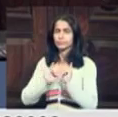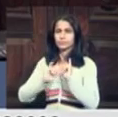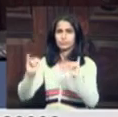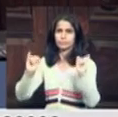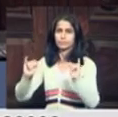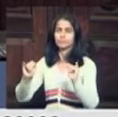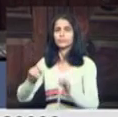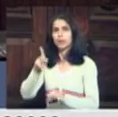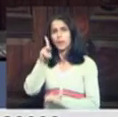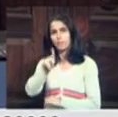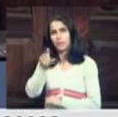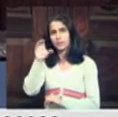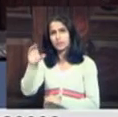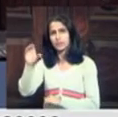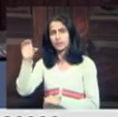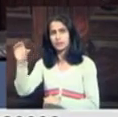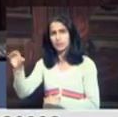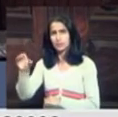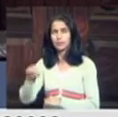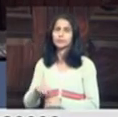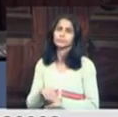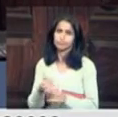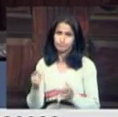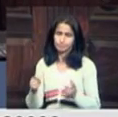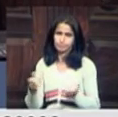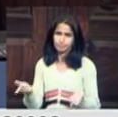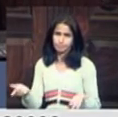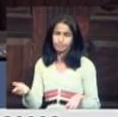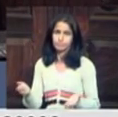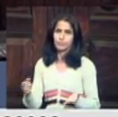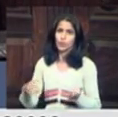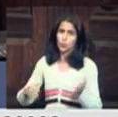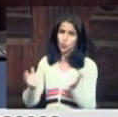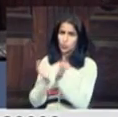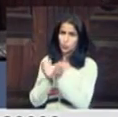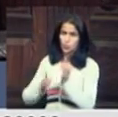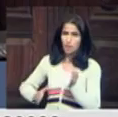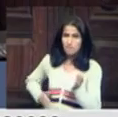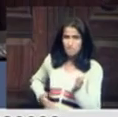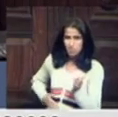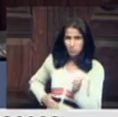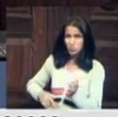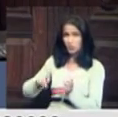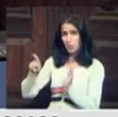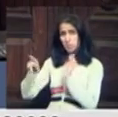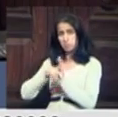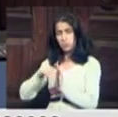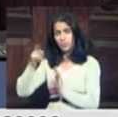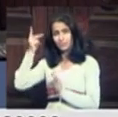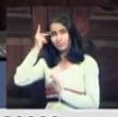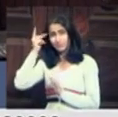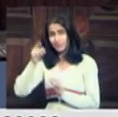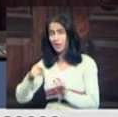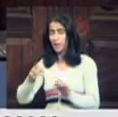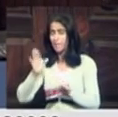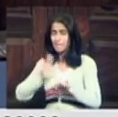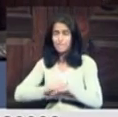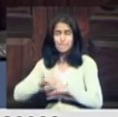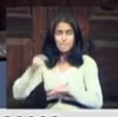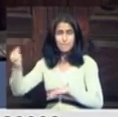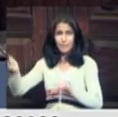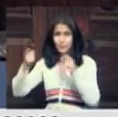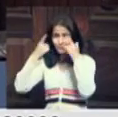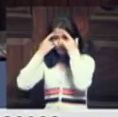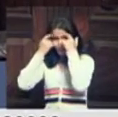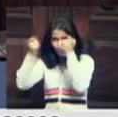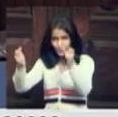que o PCC, primeiro comando da capital, a maior facção criminosa de São Paulo e a mais violenta, com mais tentáculos,